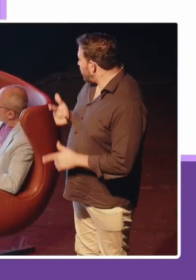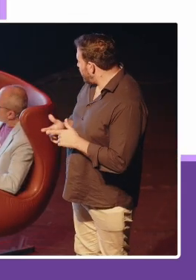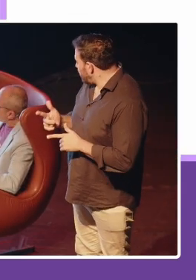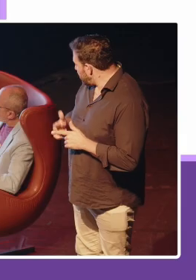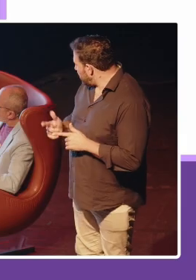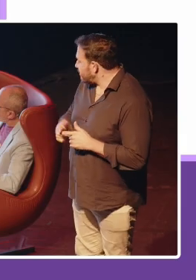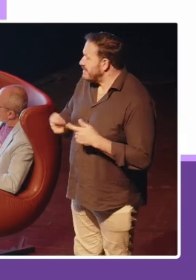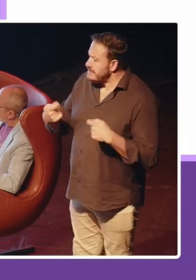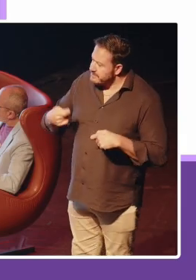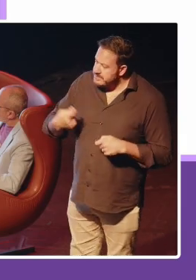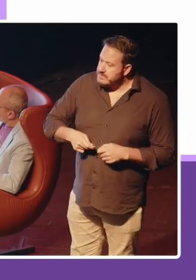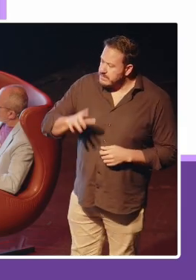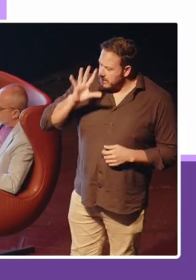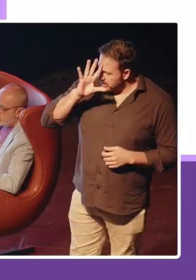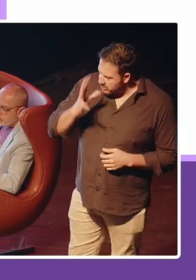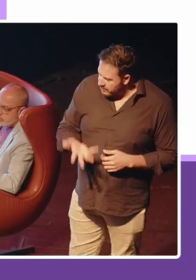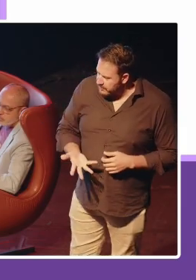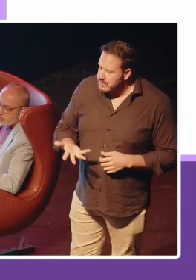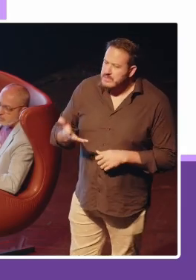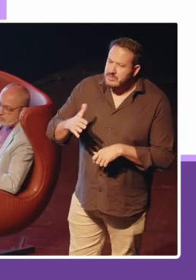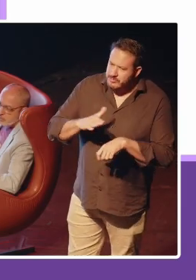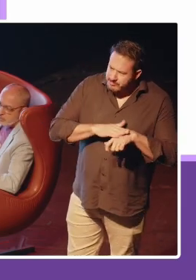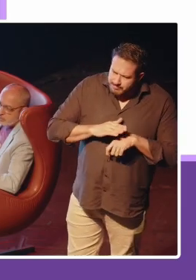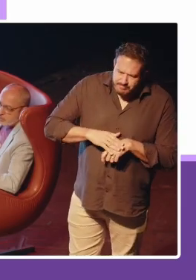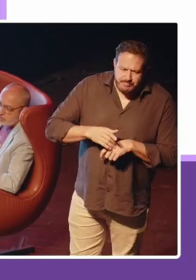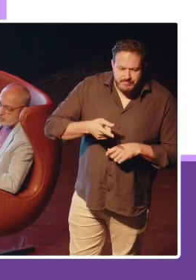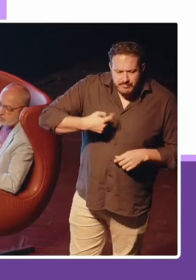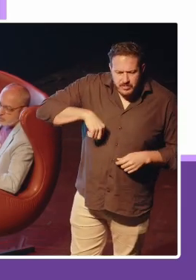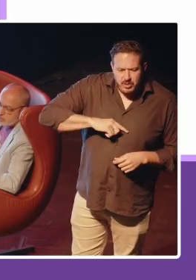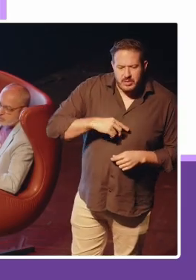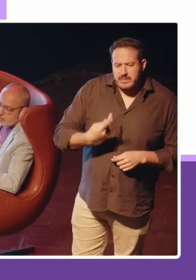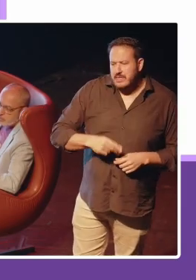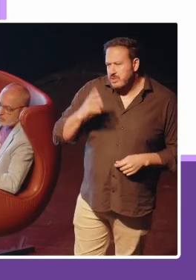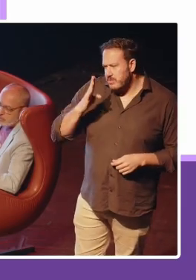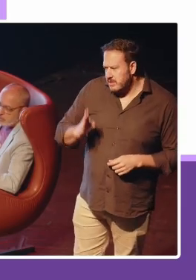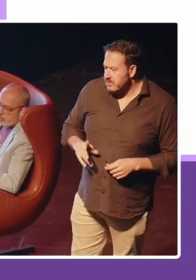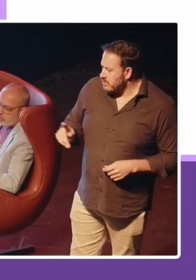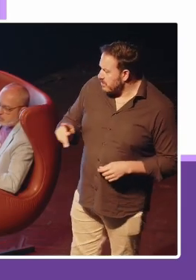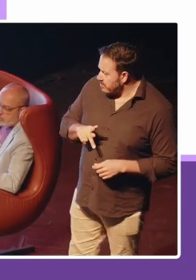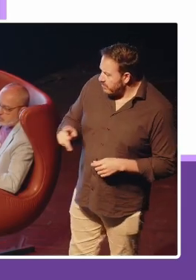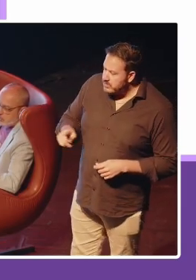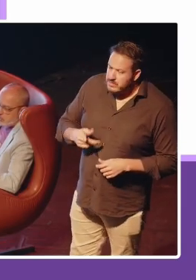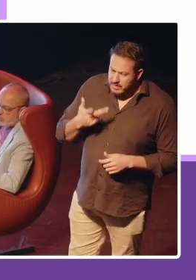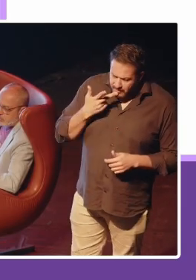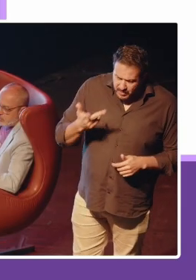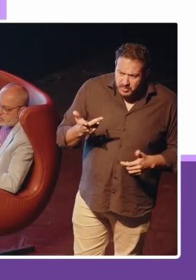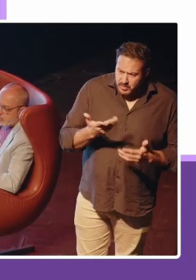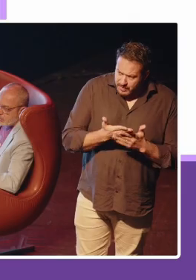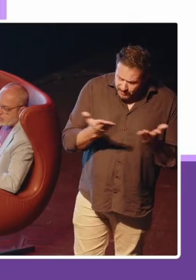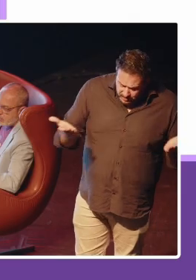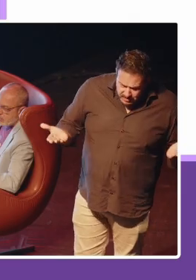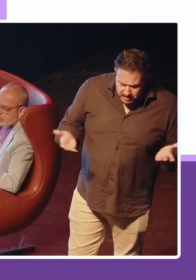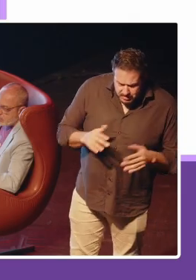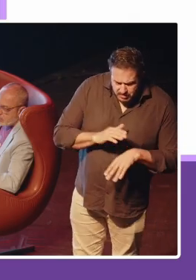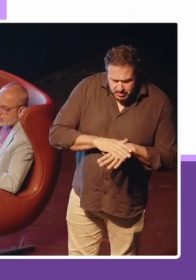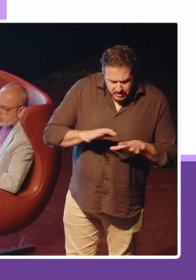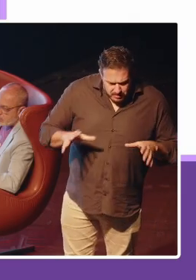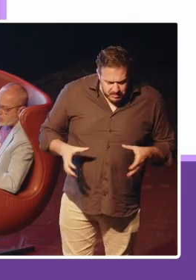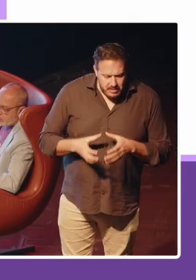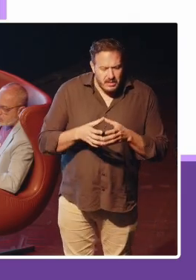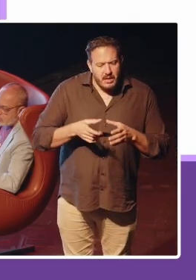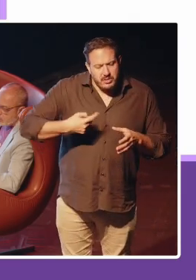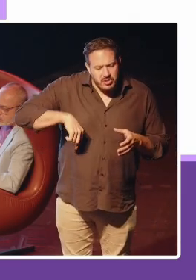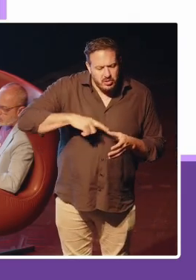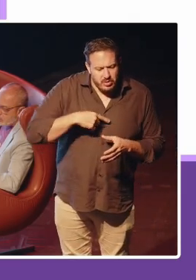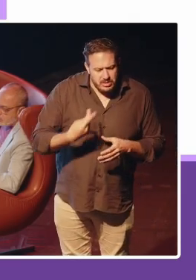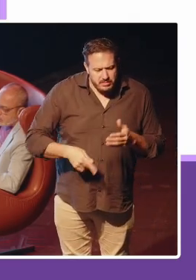precisa ser resolvido no Brasil. A professora Sônia falou para os senhores, né, a escolaridade média do Brasil é